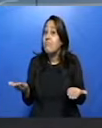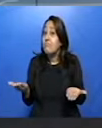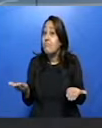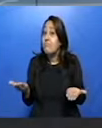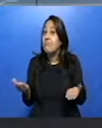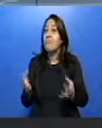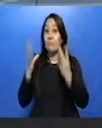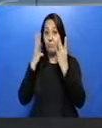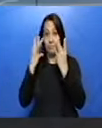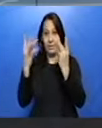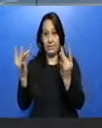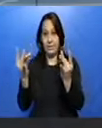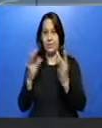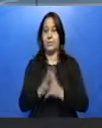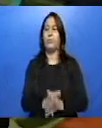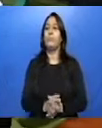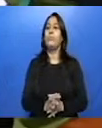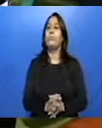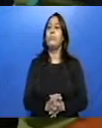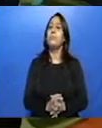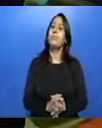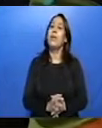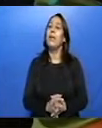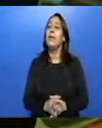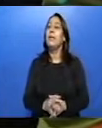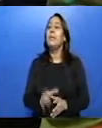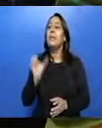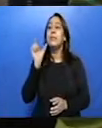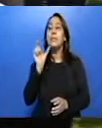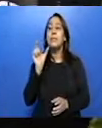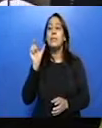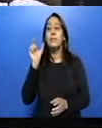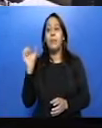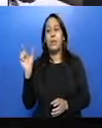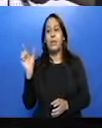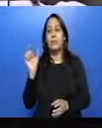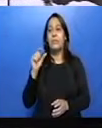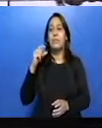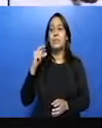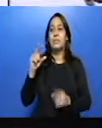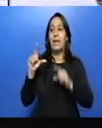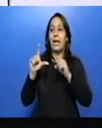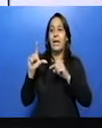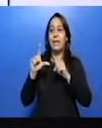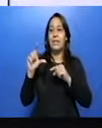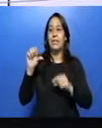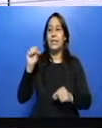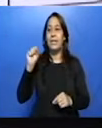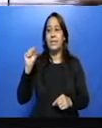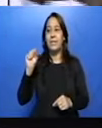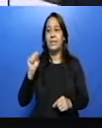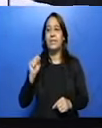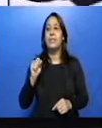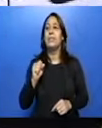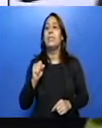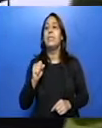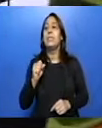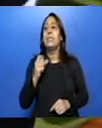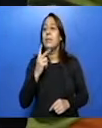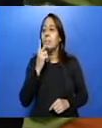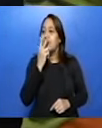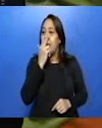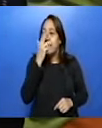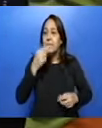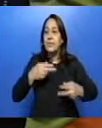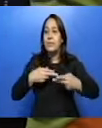Vamos prestar atenção? Ah, nessas palavras, a letra S tem som igual de coisa ou